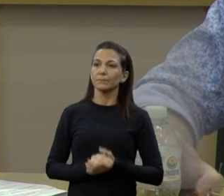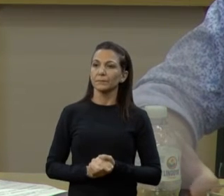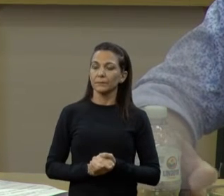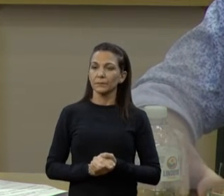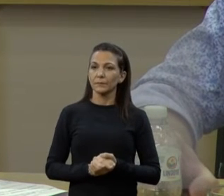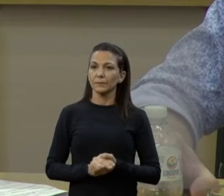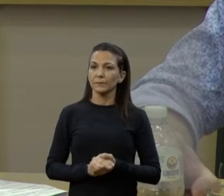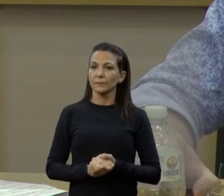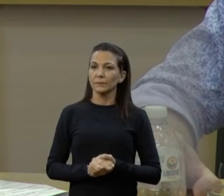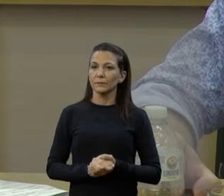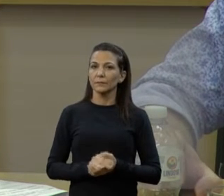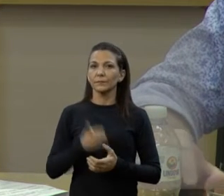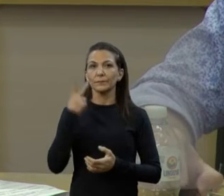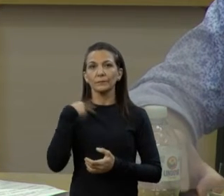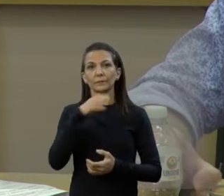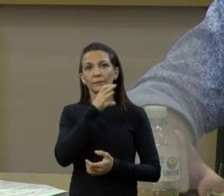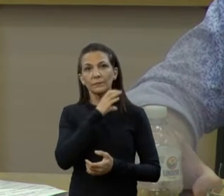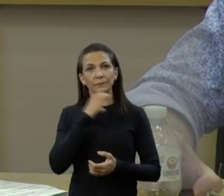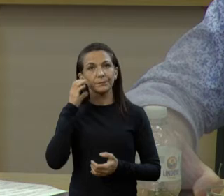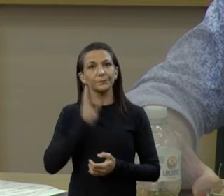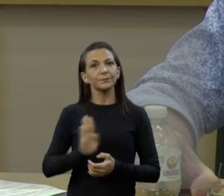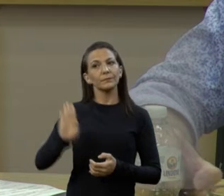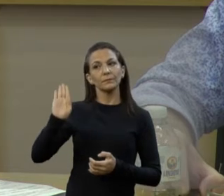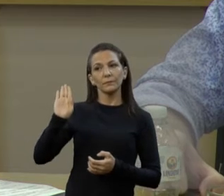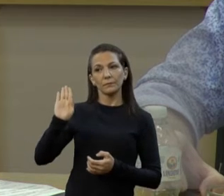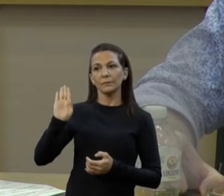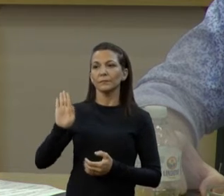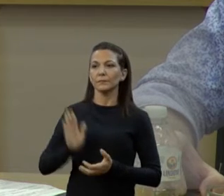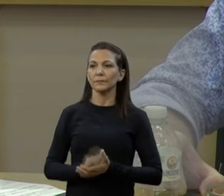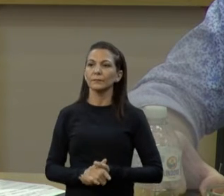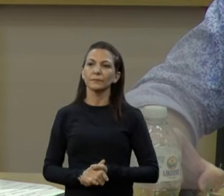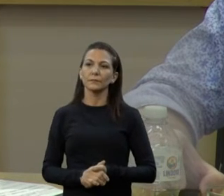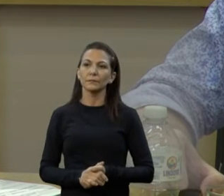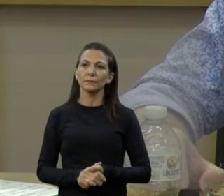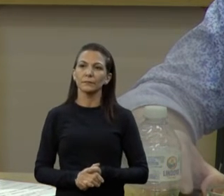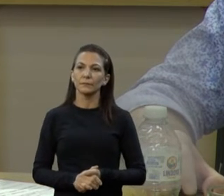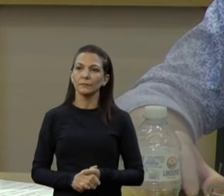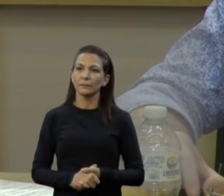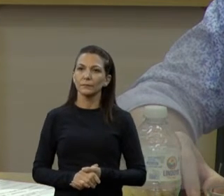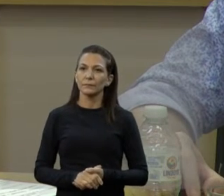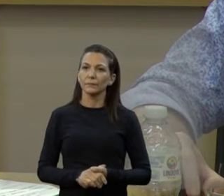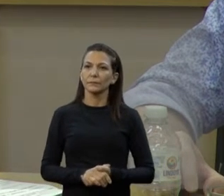o vereador João Clemente declaração de volta e